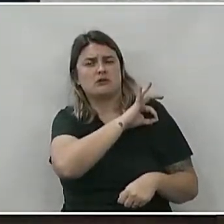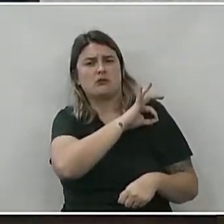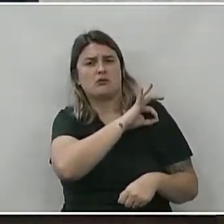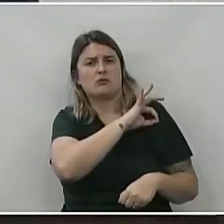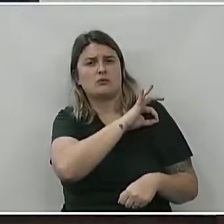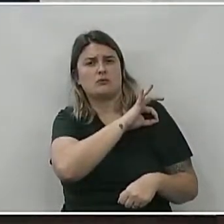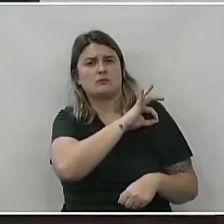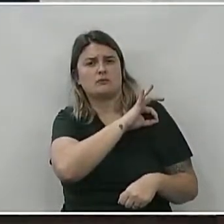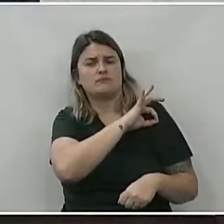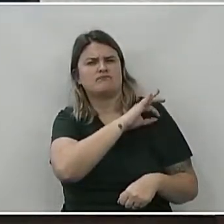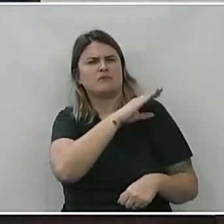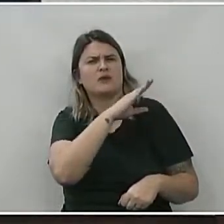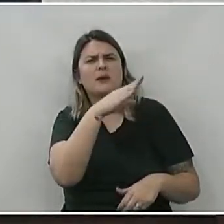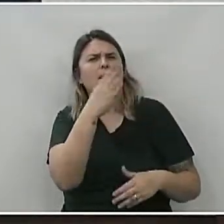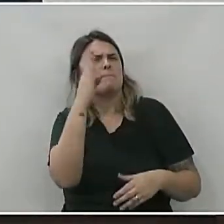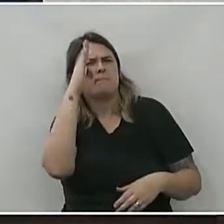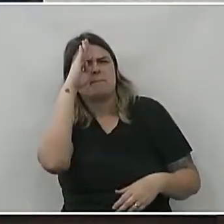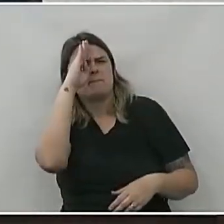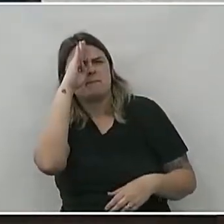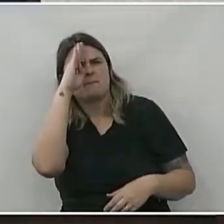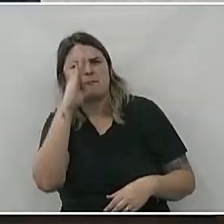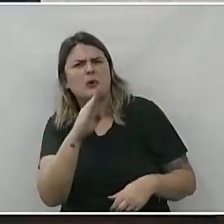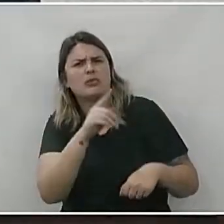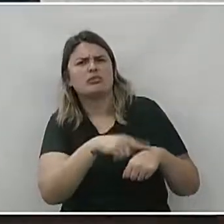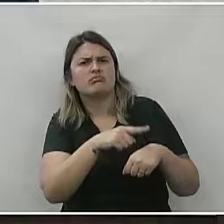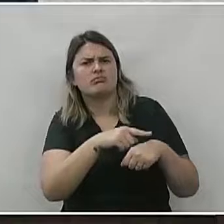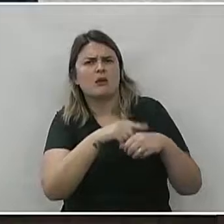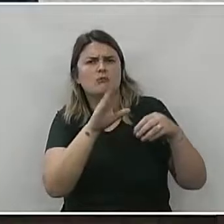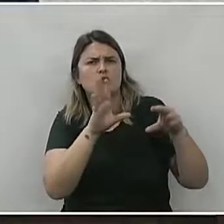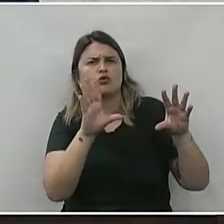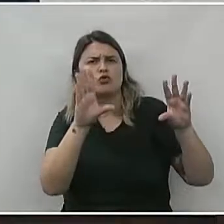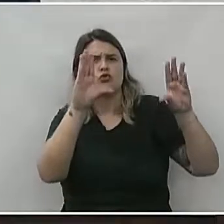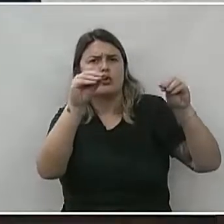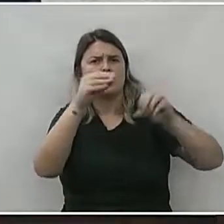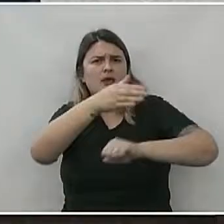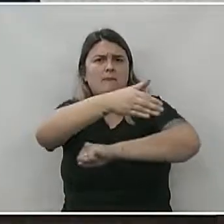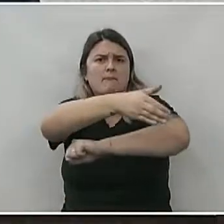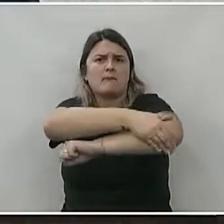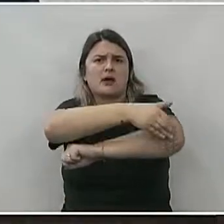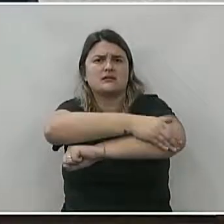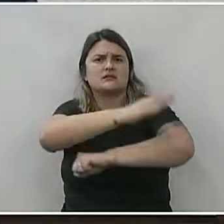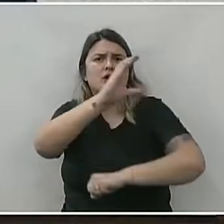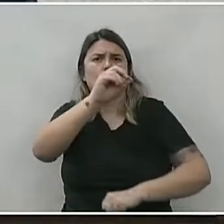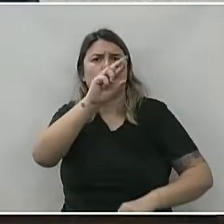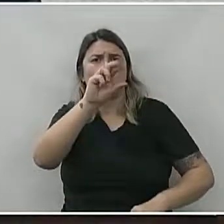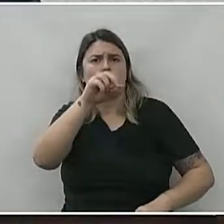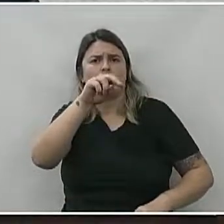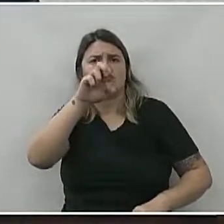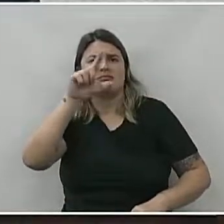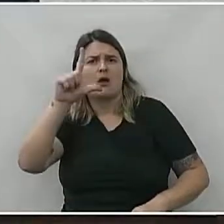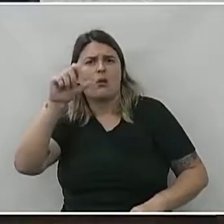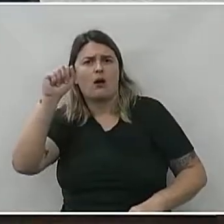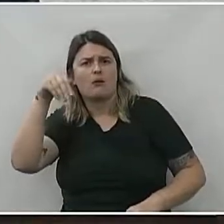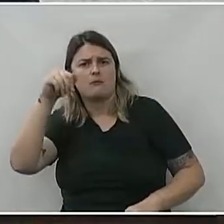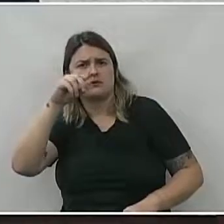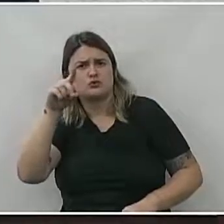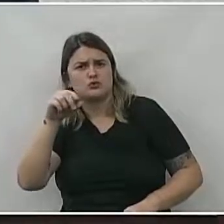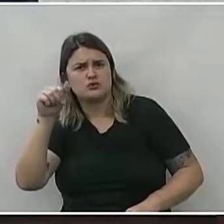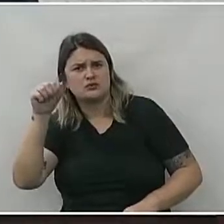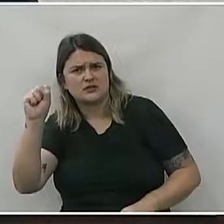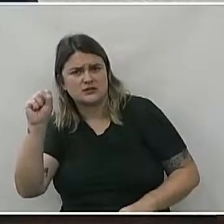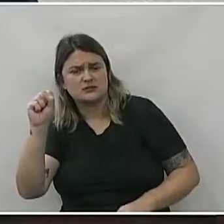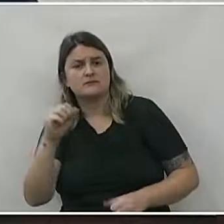policiamento, principalmente no período noturno na Praça Coronel Amazonas, em nosso município.